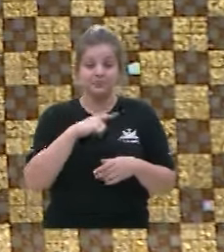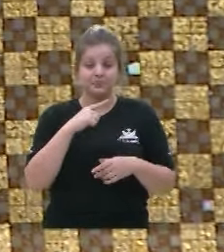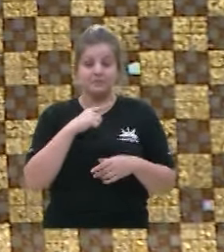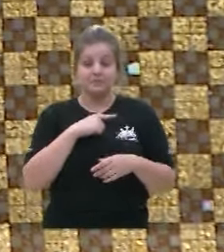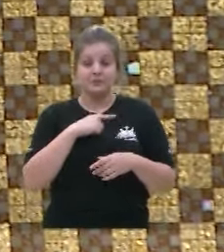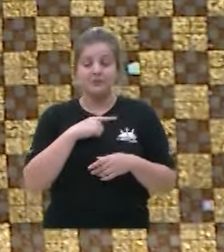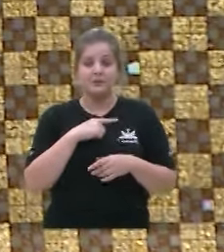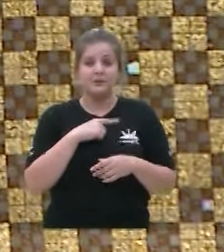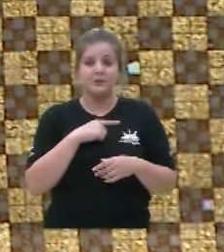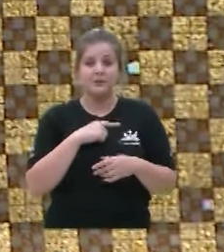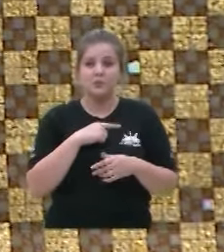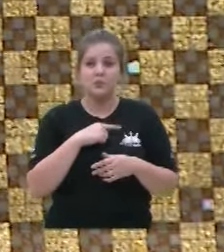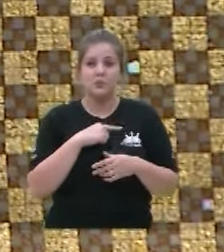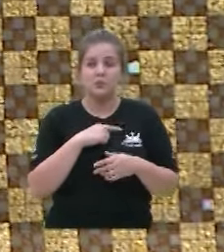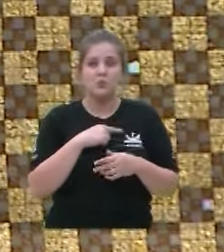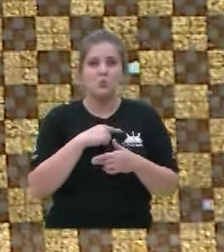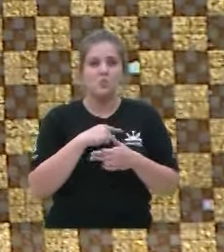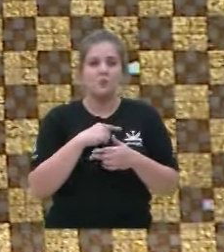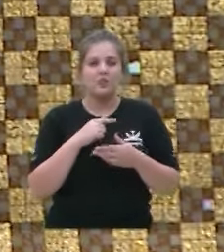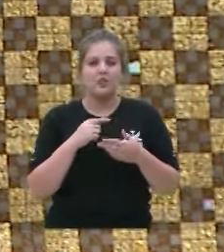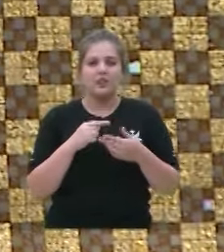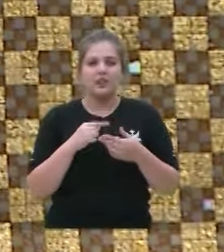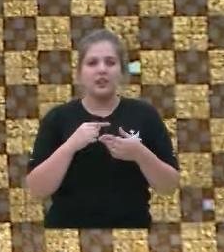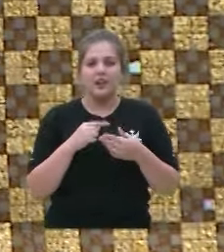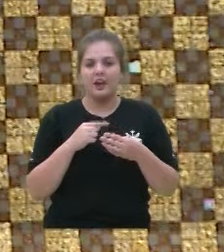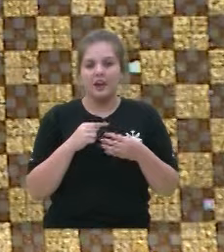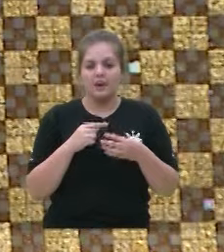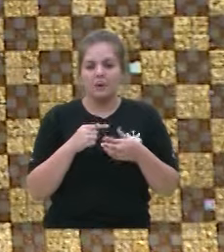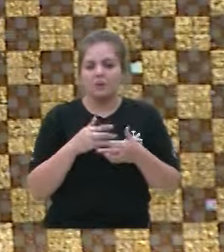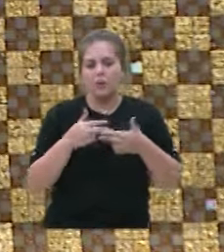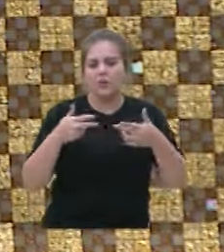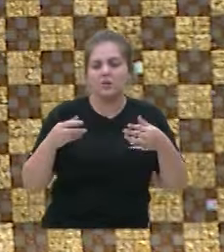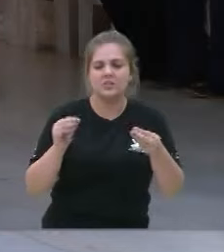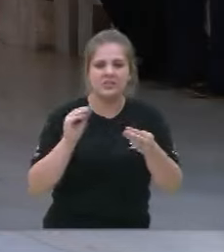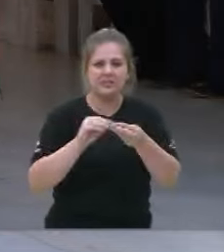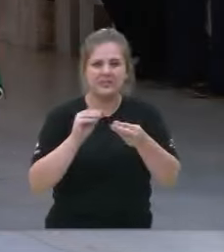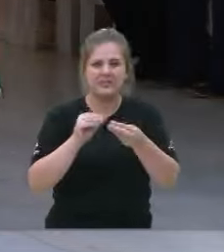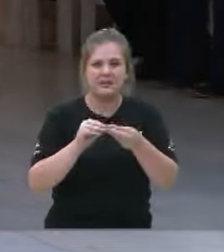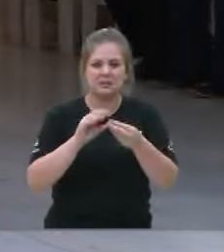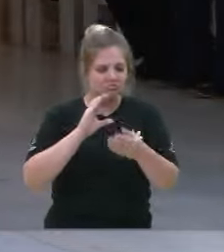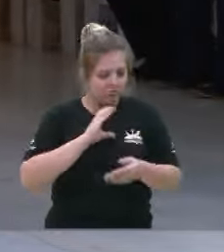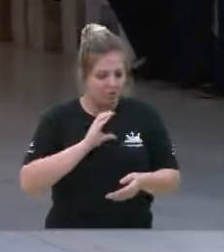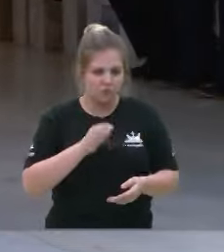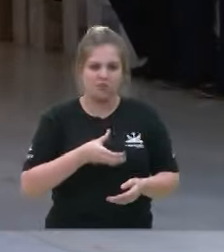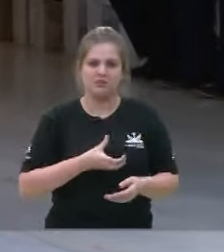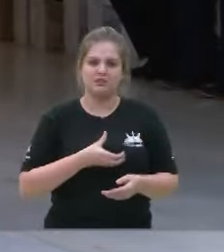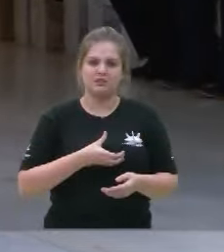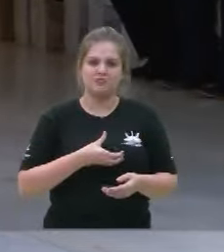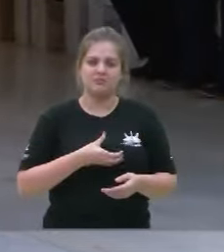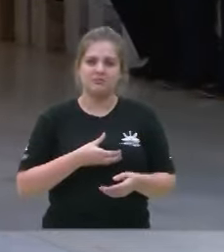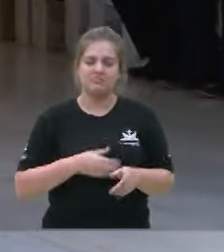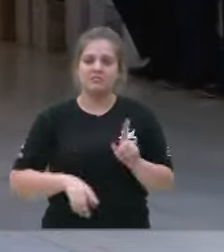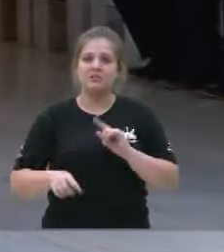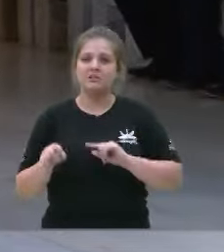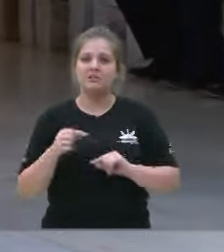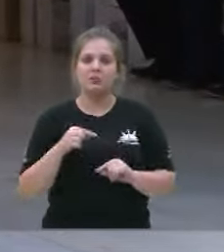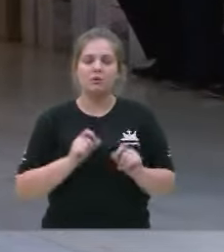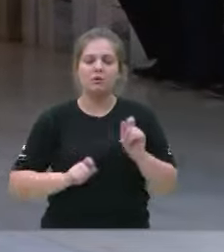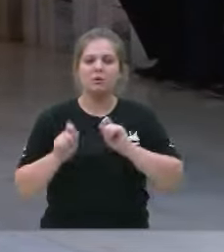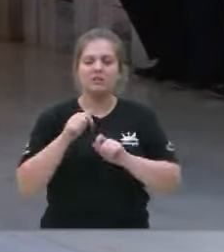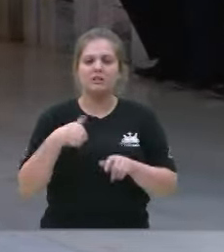atitudes de conversão como que que estão as nossas